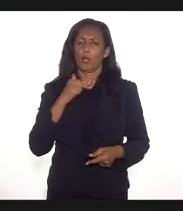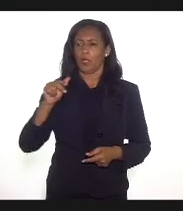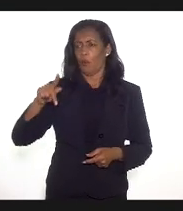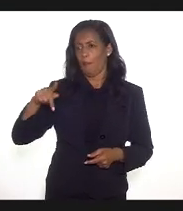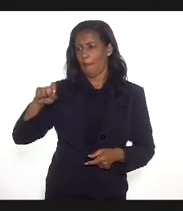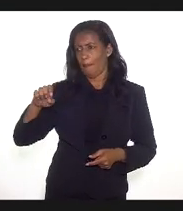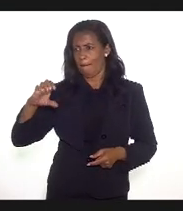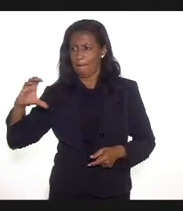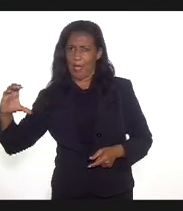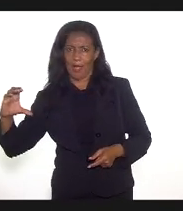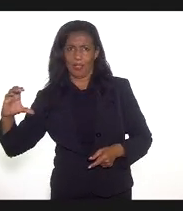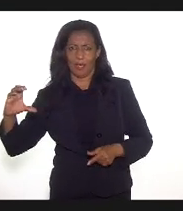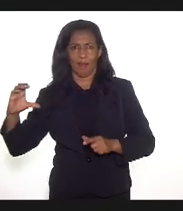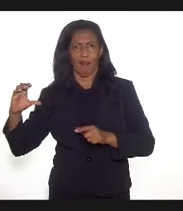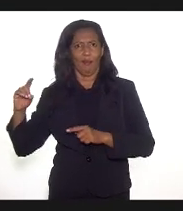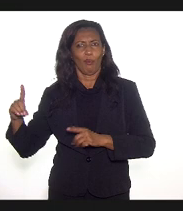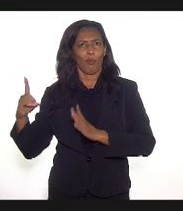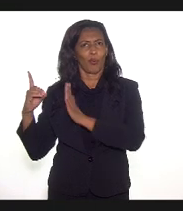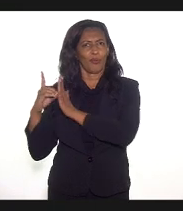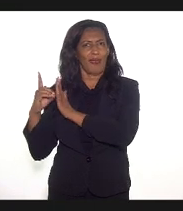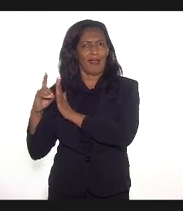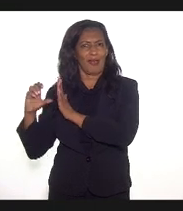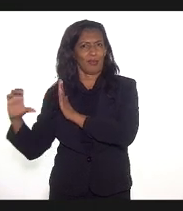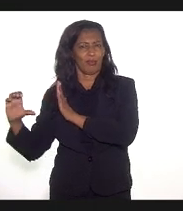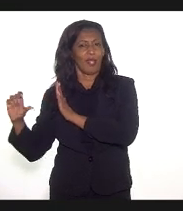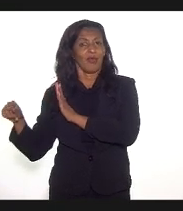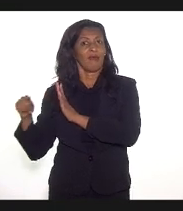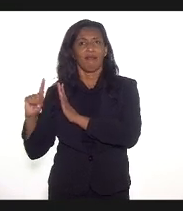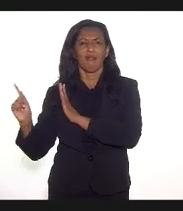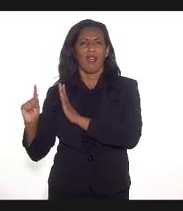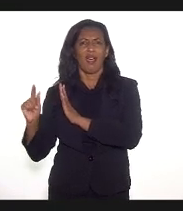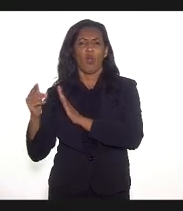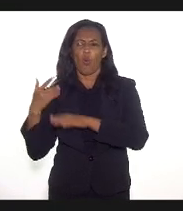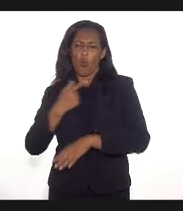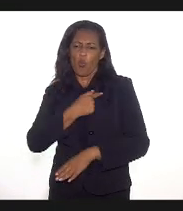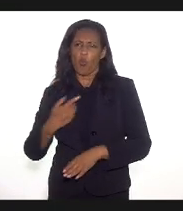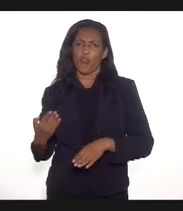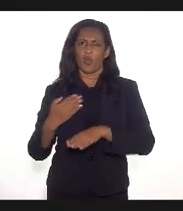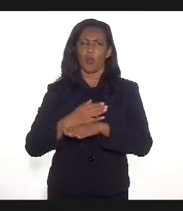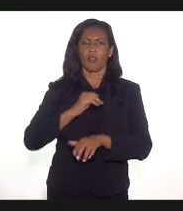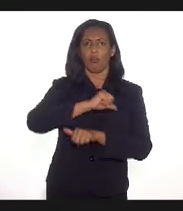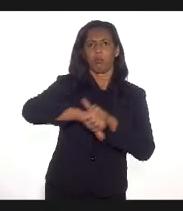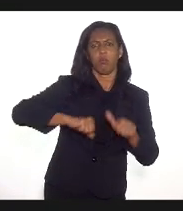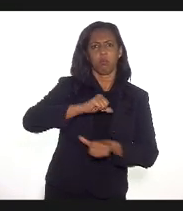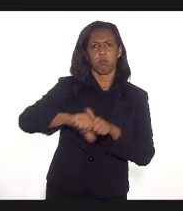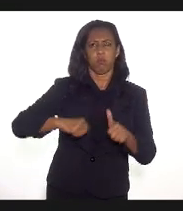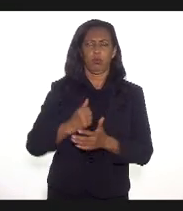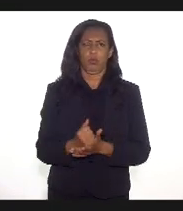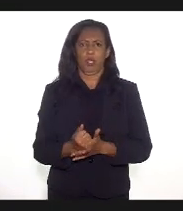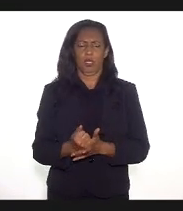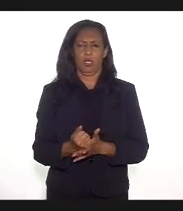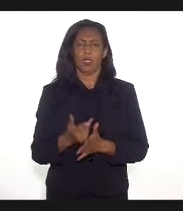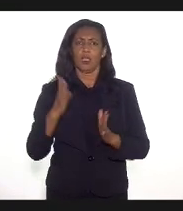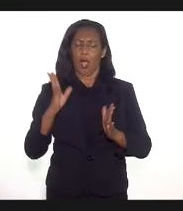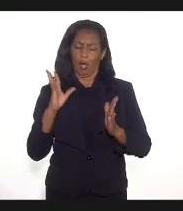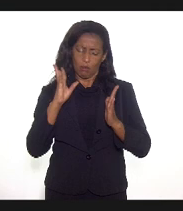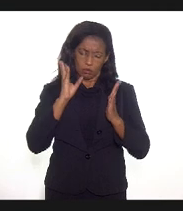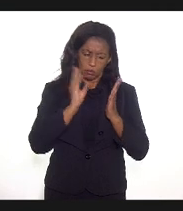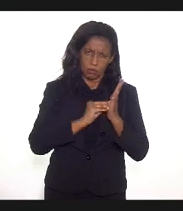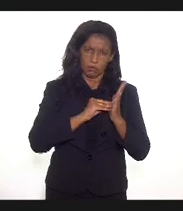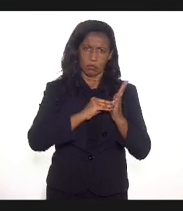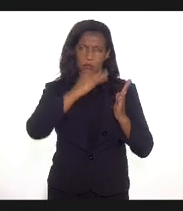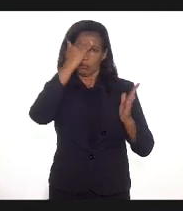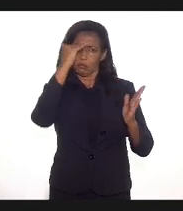sendo regulamentada por um decreto que qualquer governo que entrar vai alterar. Eu acho que, inclusive, tem que se dar uma conotação muito